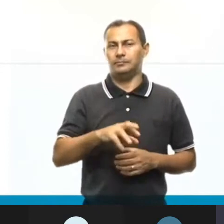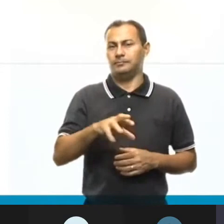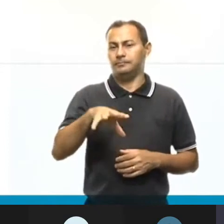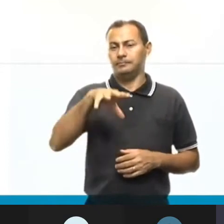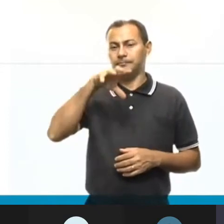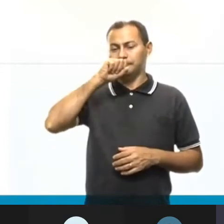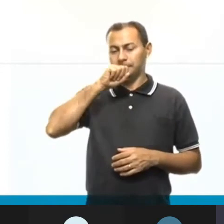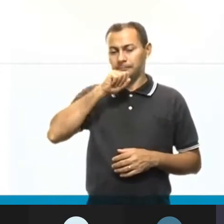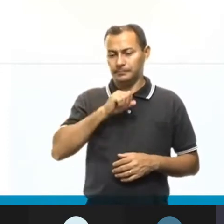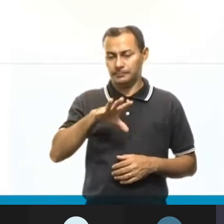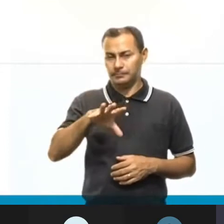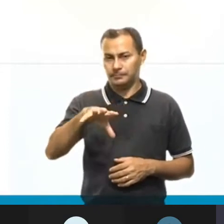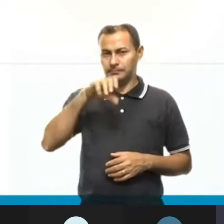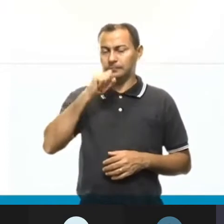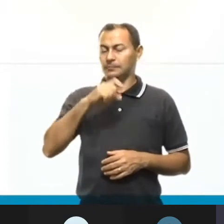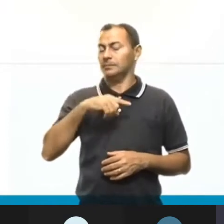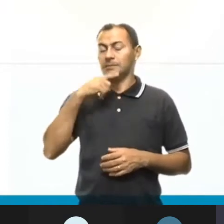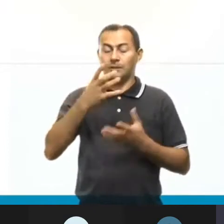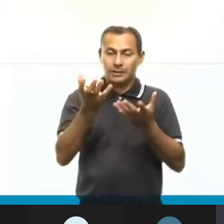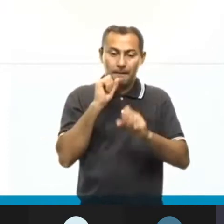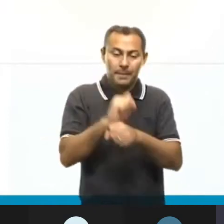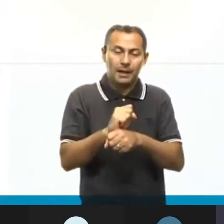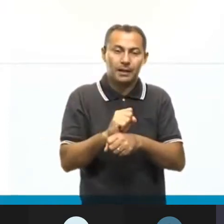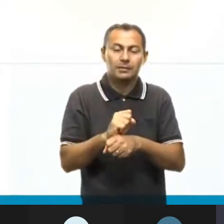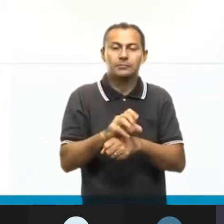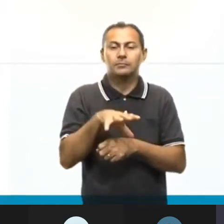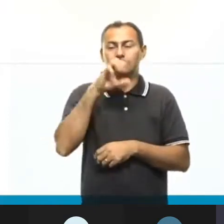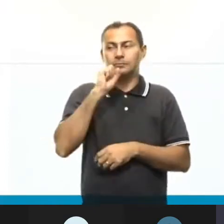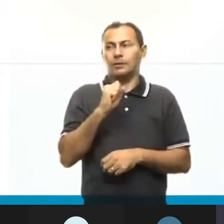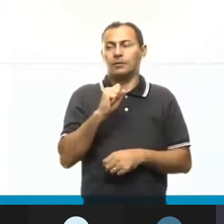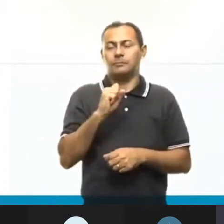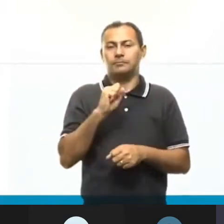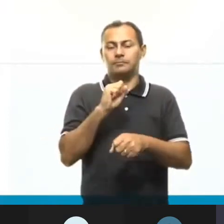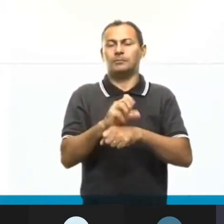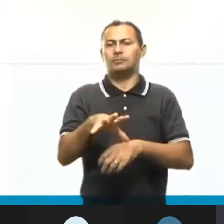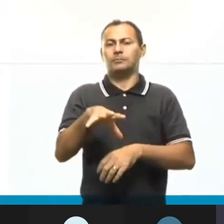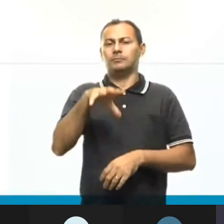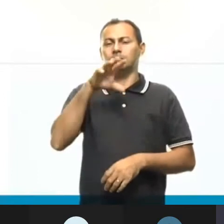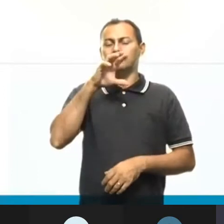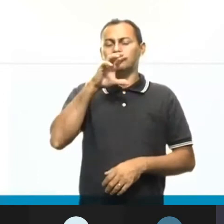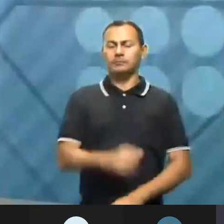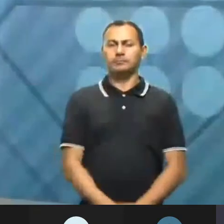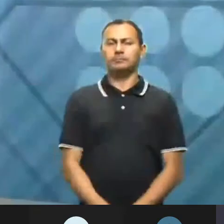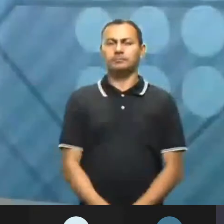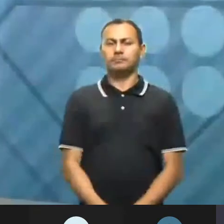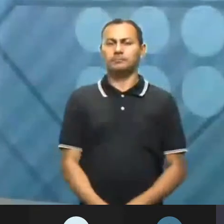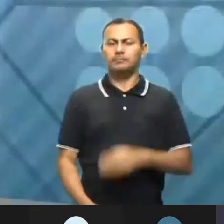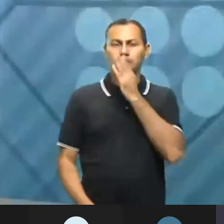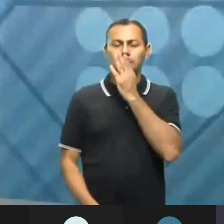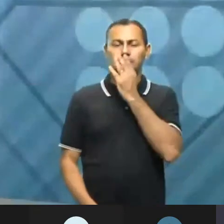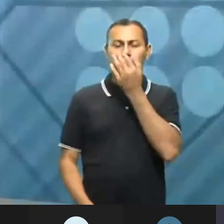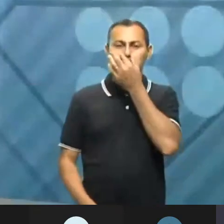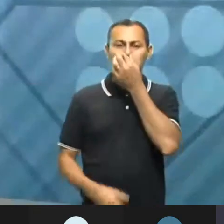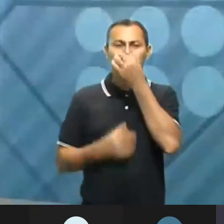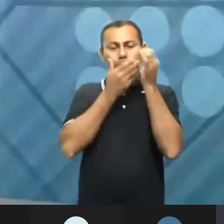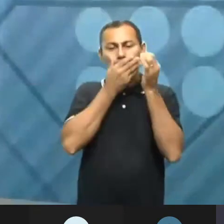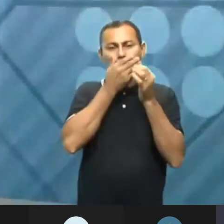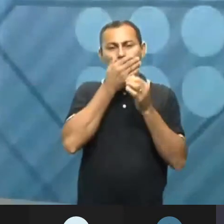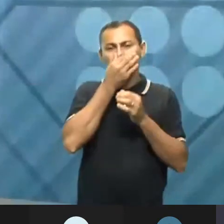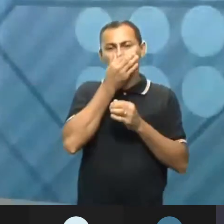a gente não consegue controlar. Então, se eu quiser parar de respirar, eu consigo segurar minha respiração por pouco tempo. Eu